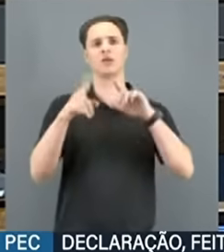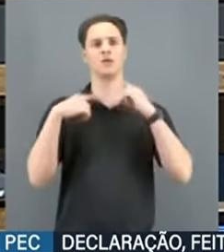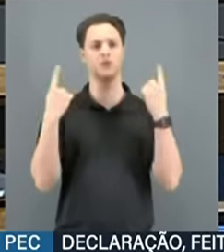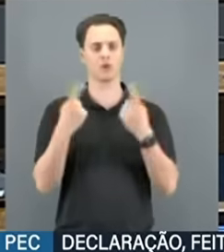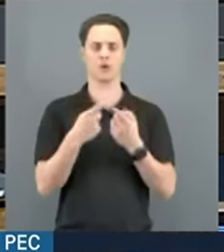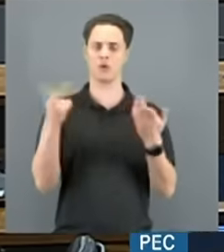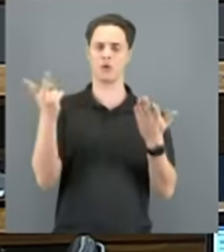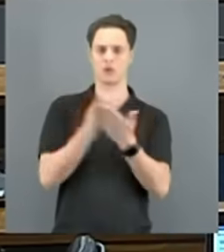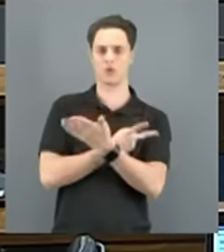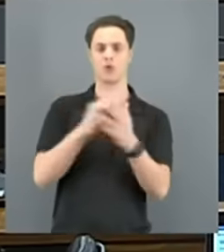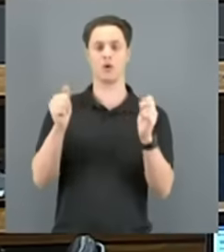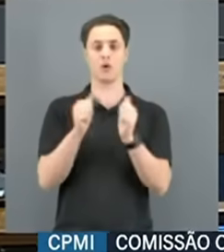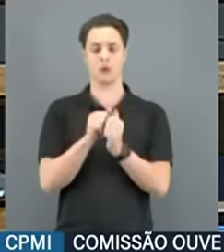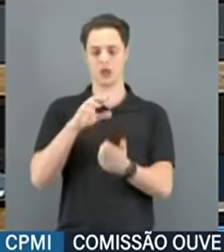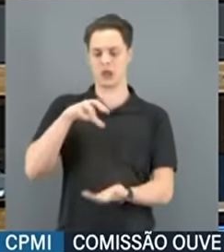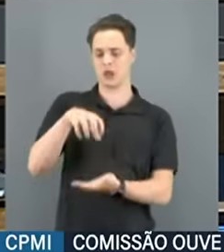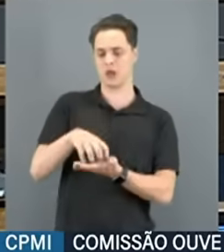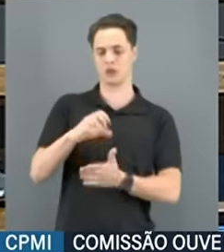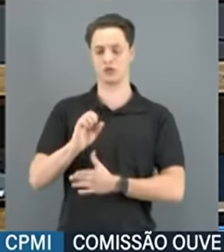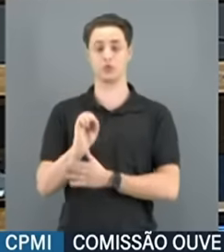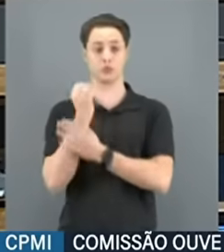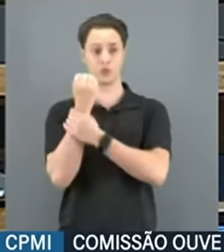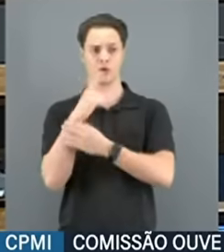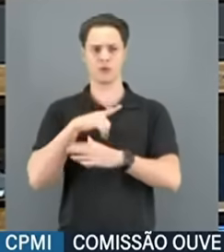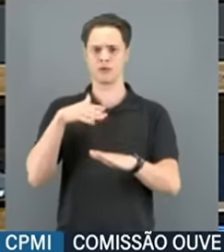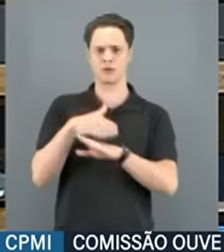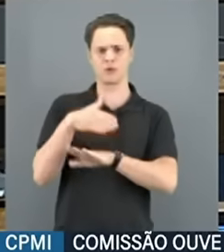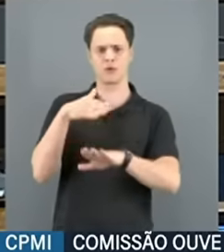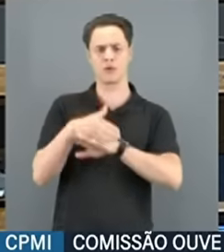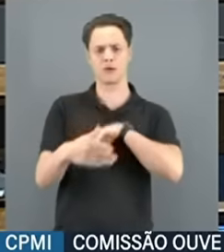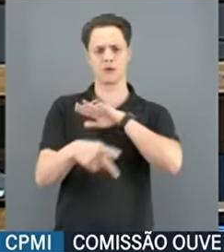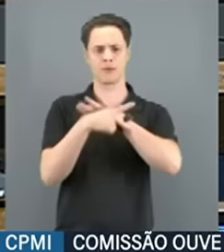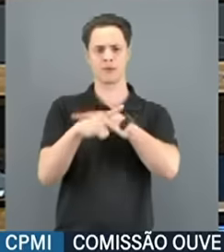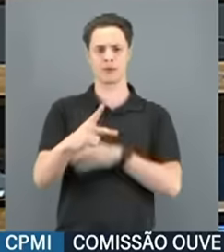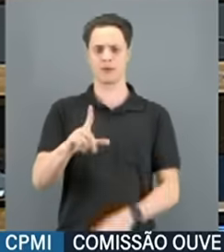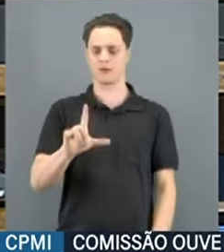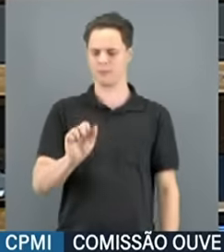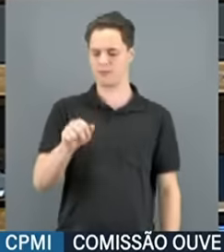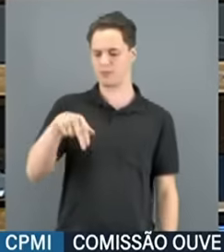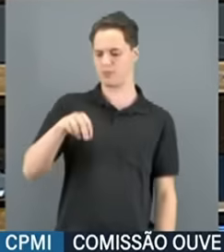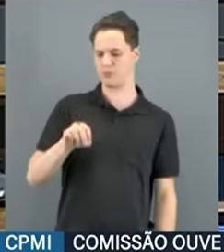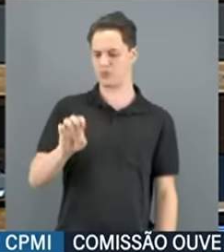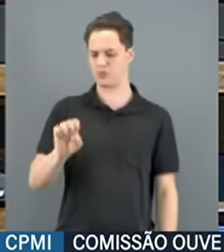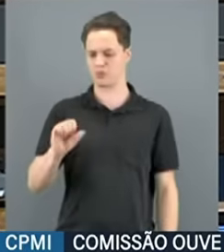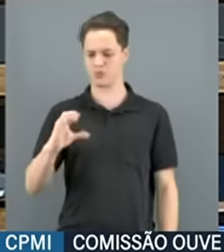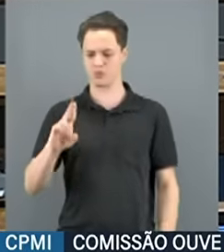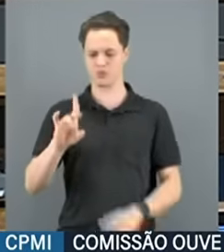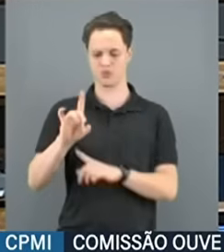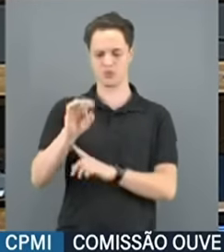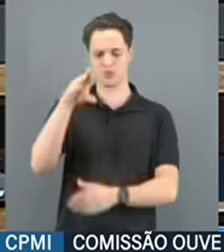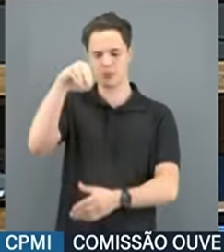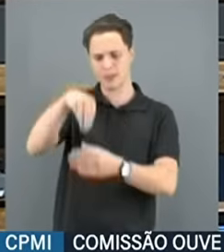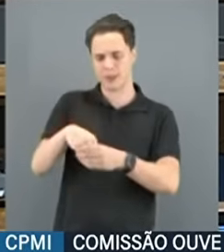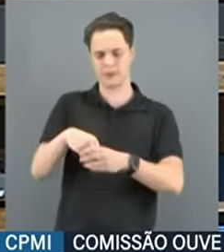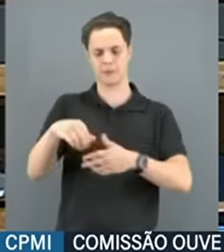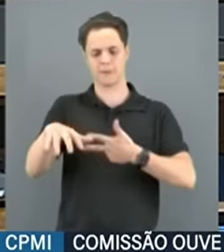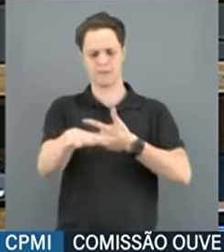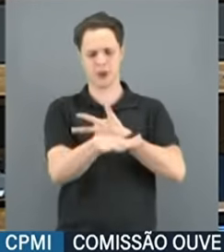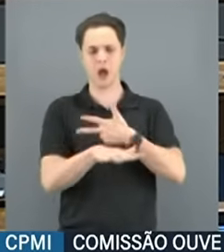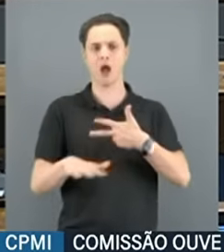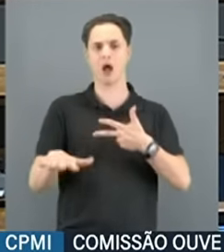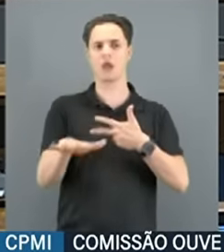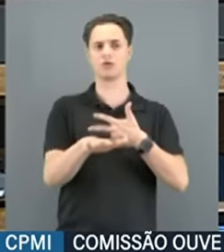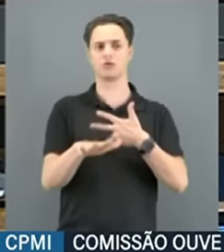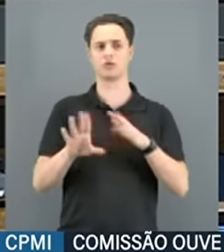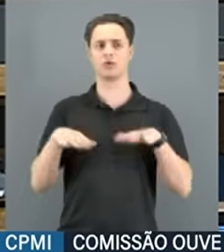com os órgãos de segurança envolvidos aqui no Plano Escudo, na Praça dos Três Poderes. E é porque a